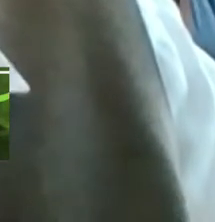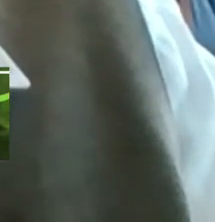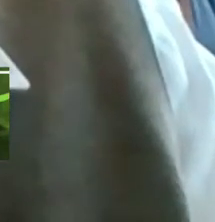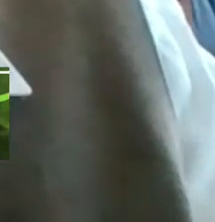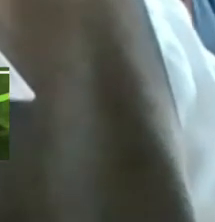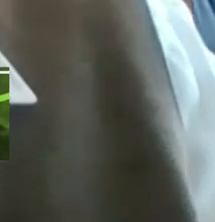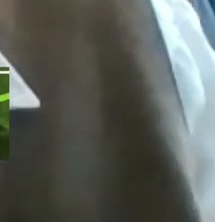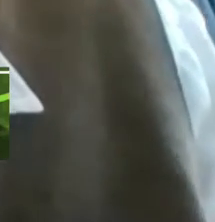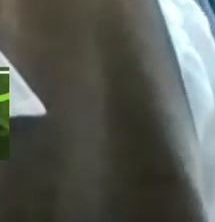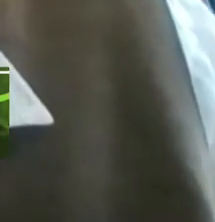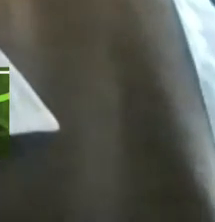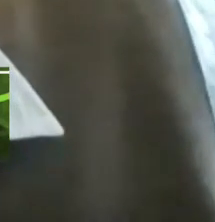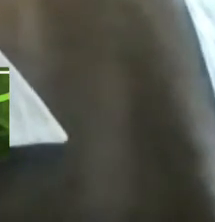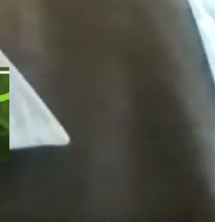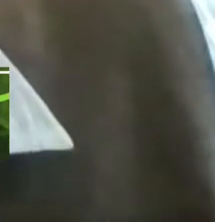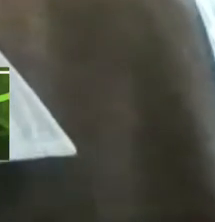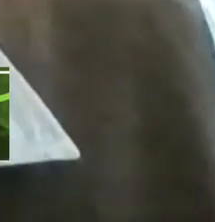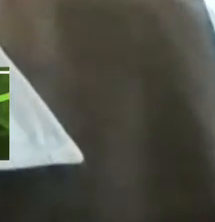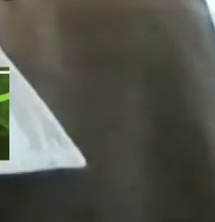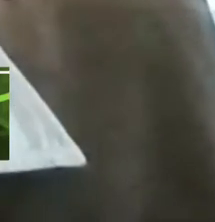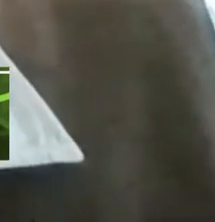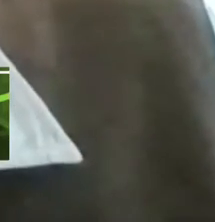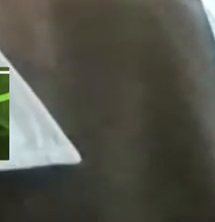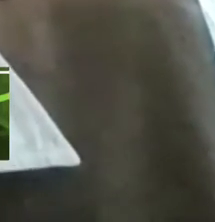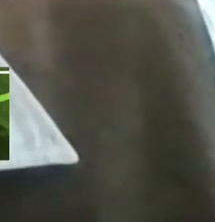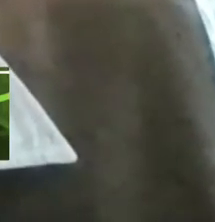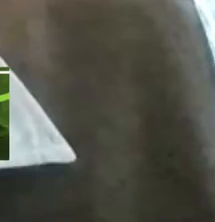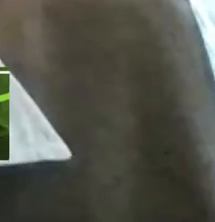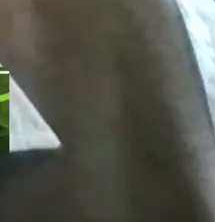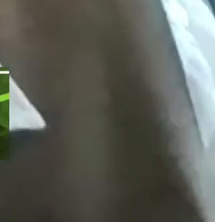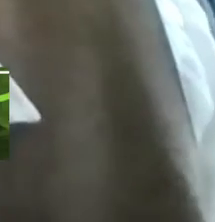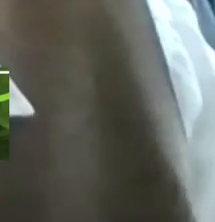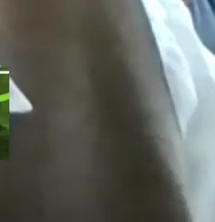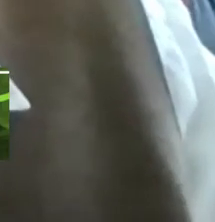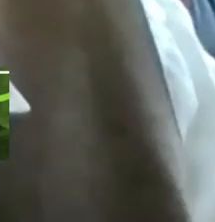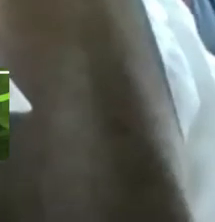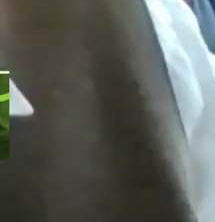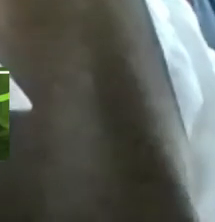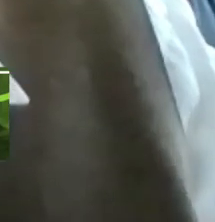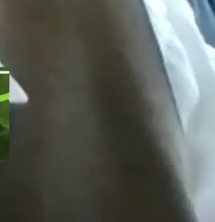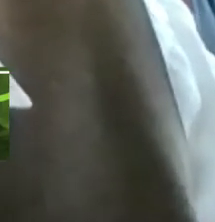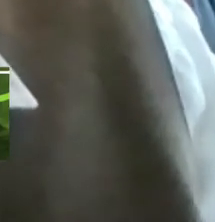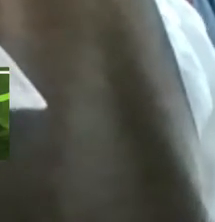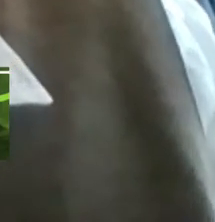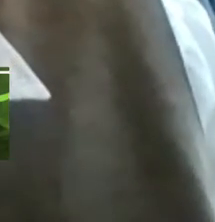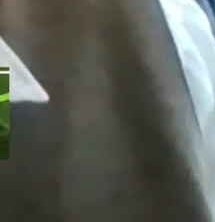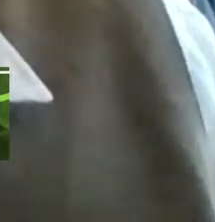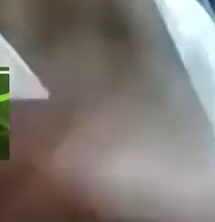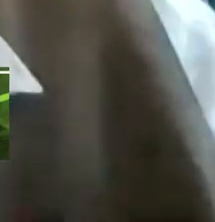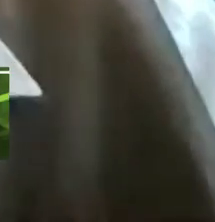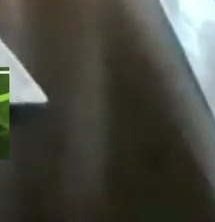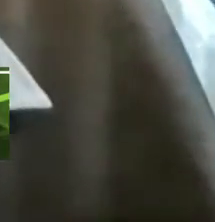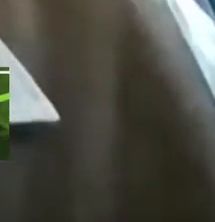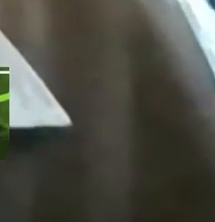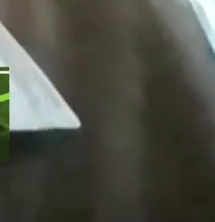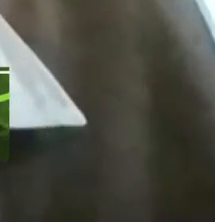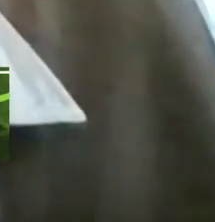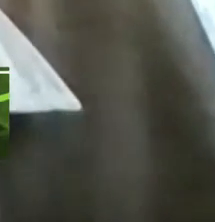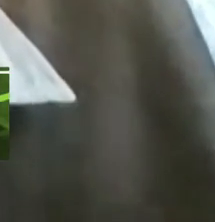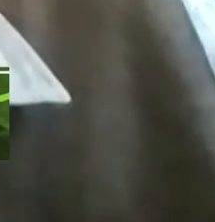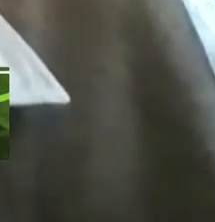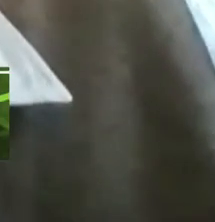você é muito querida Dani LaRouge eu chamo ela por causa do do do outro